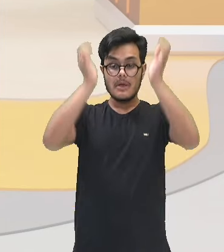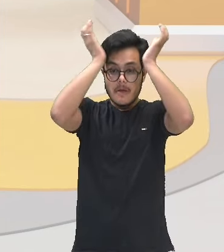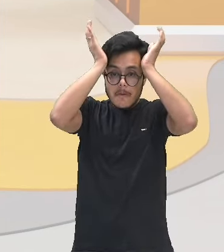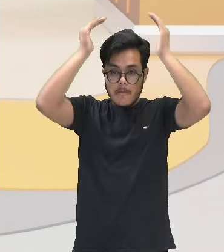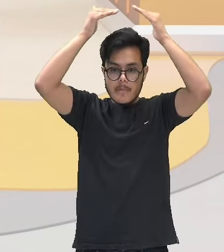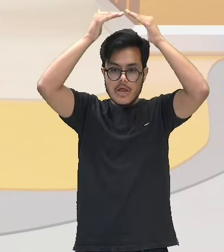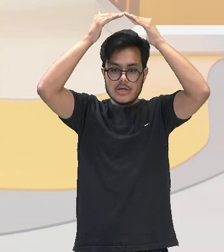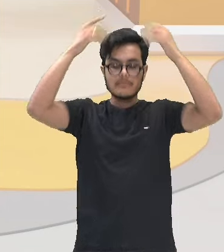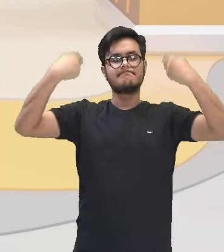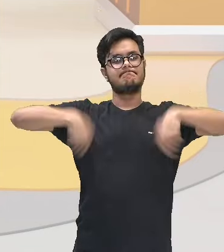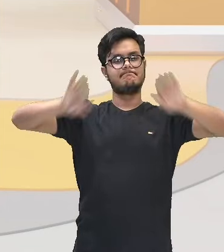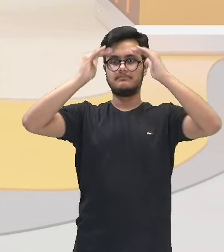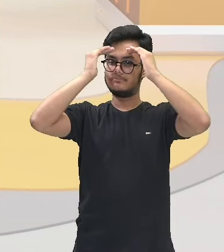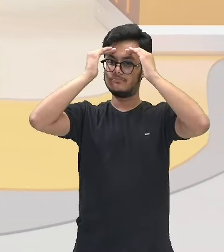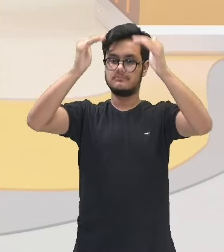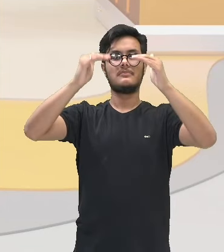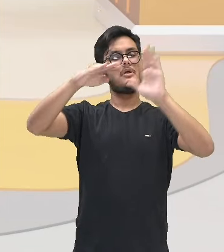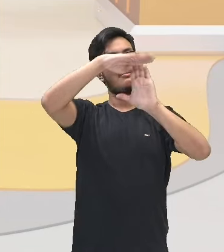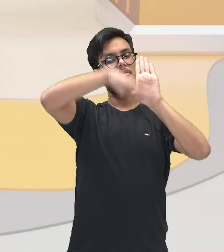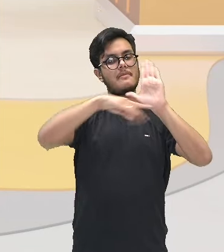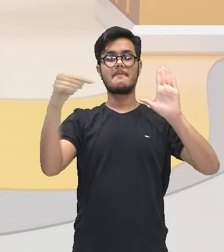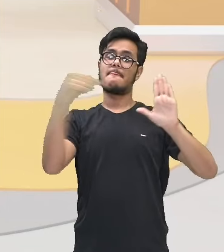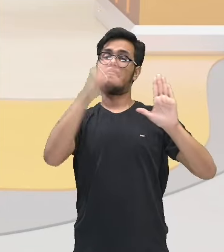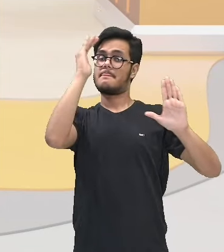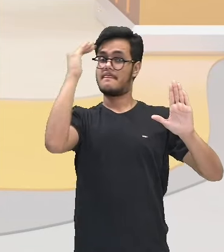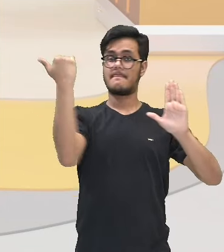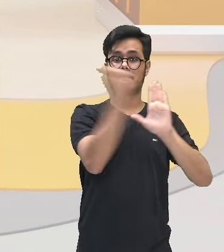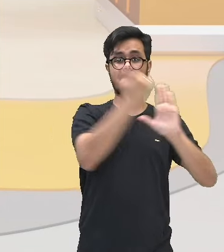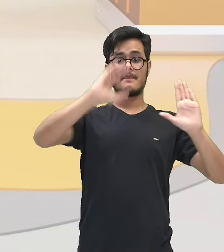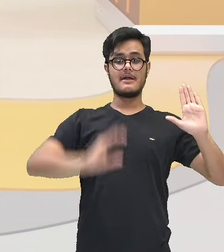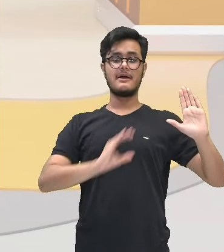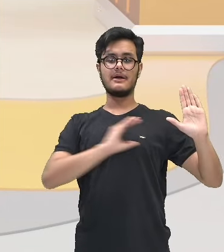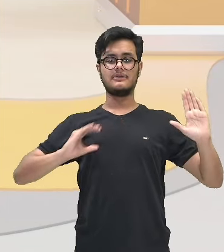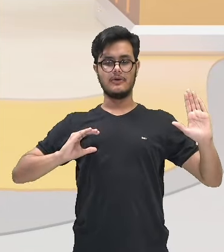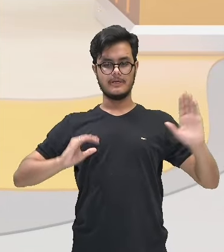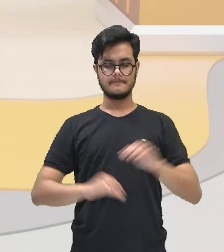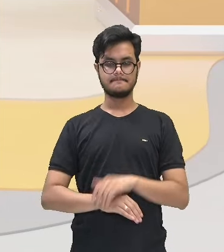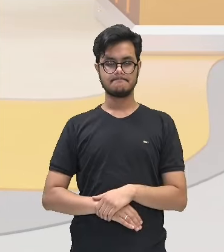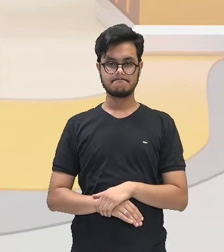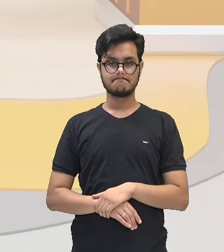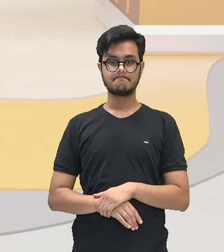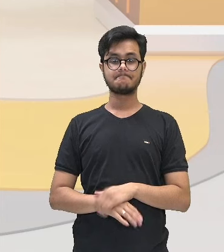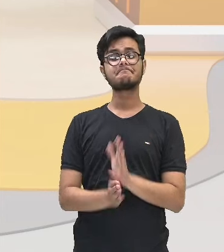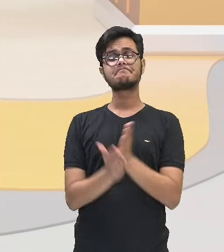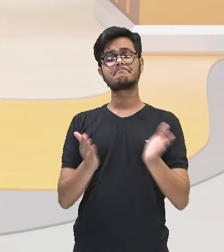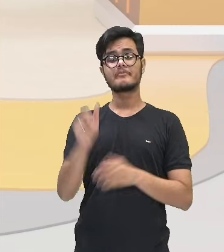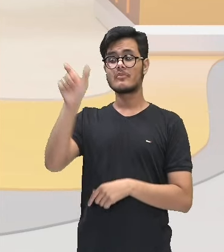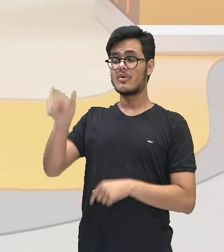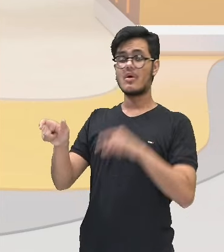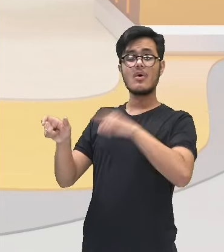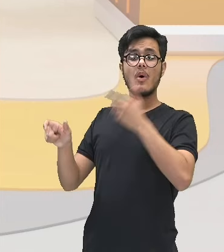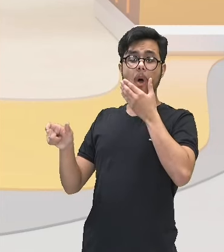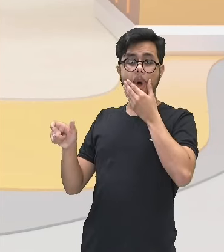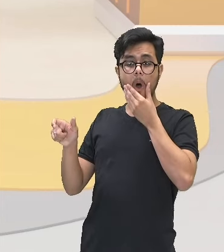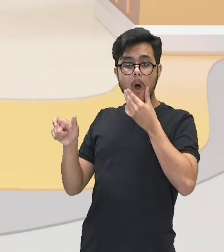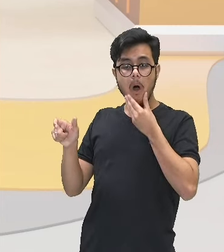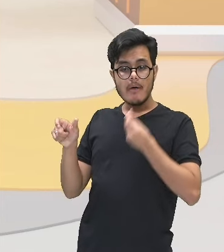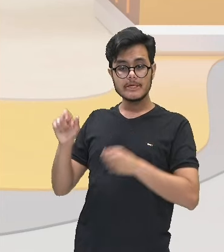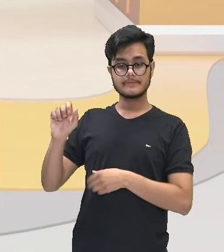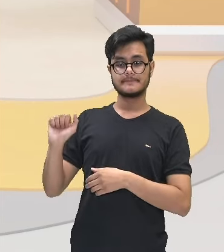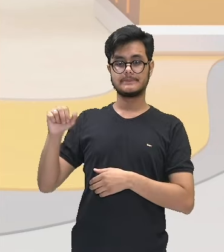que obedecer à hierarquia da Igreja Católica, certo? Já o antropocentrismo é o homem